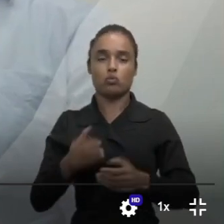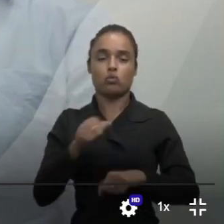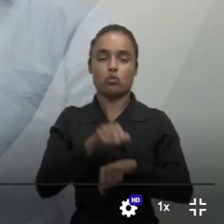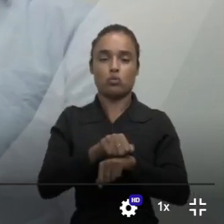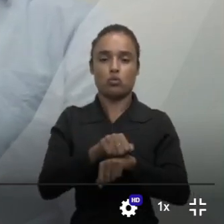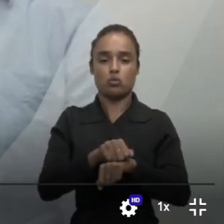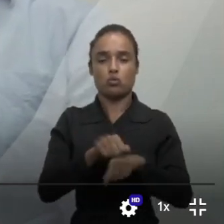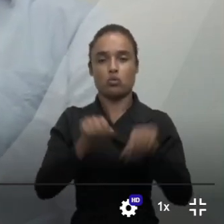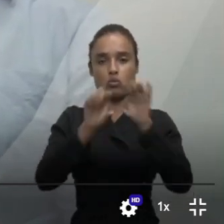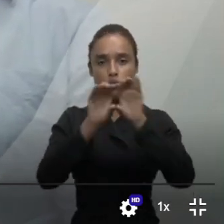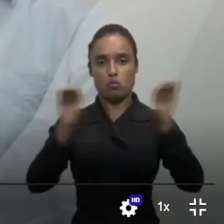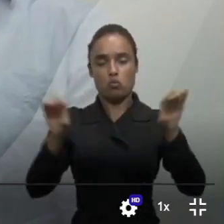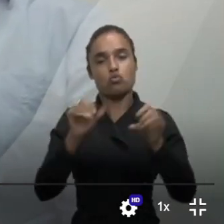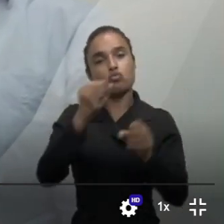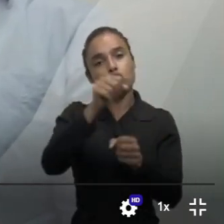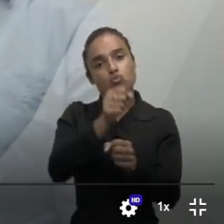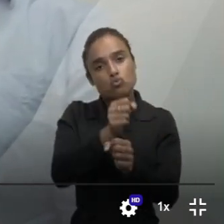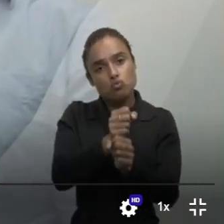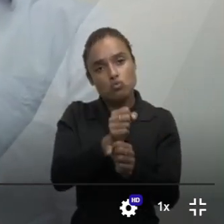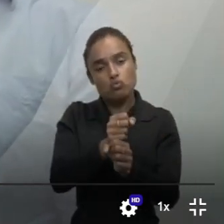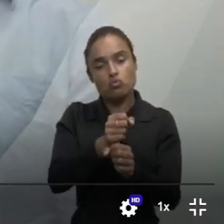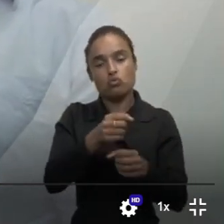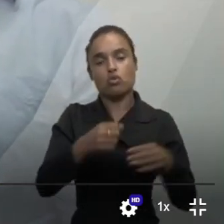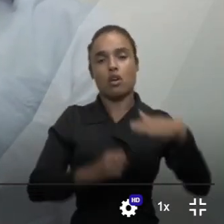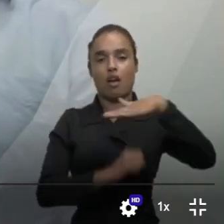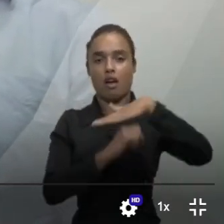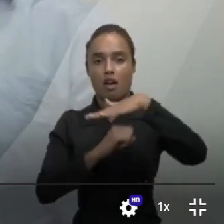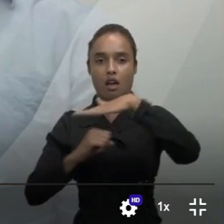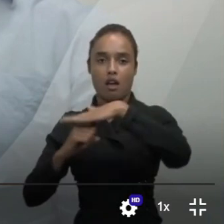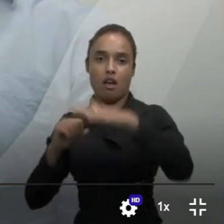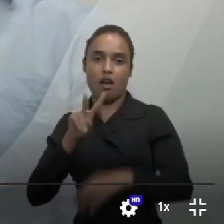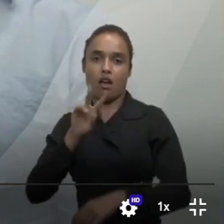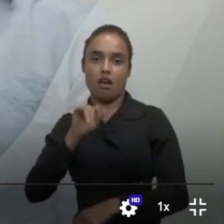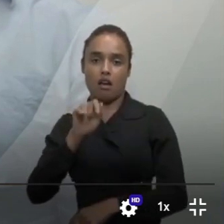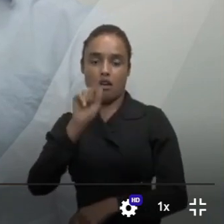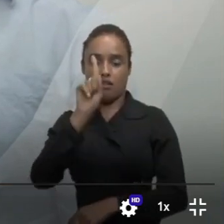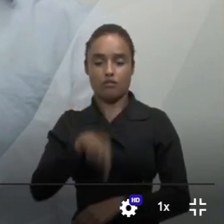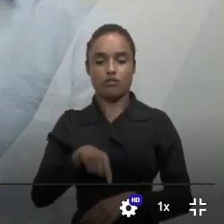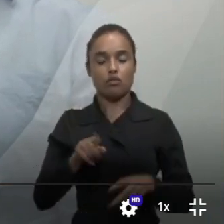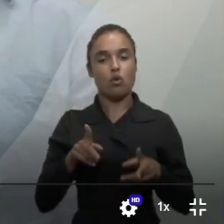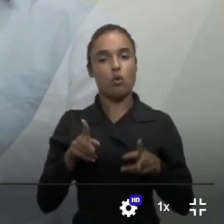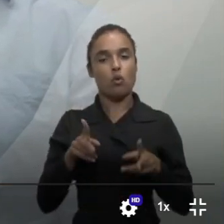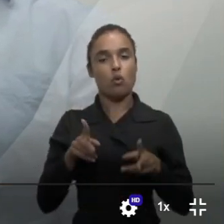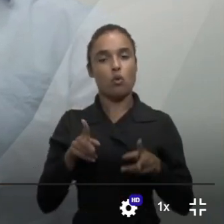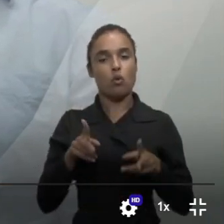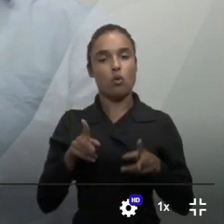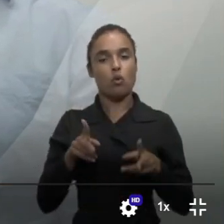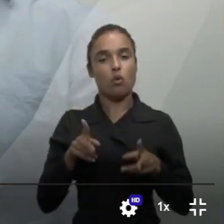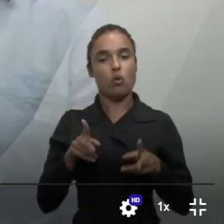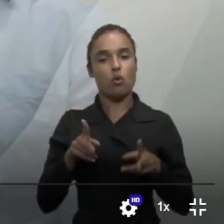concretada junto com a viga. Então é importante que ela seja monolítica, que elas duas sejam concretadas